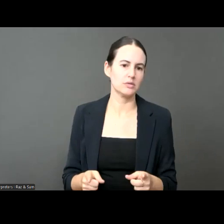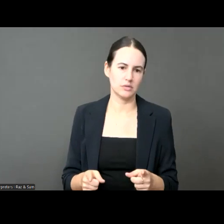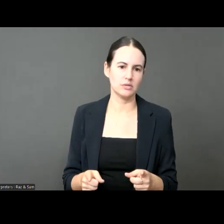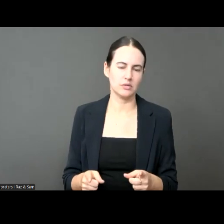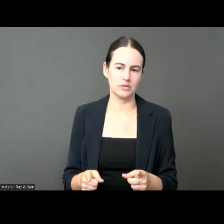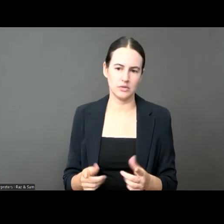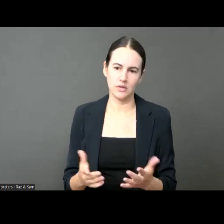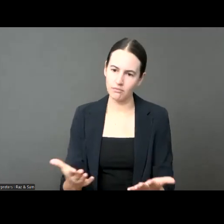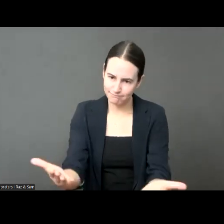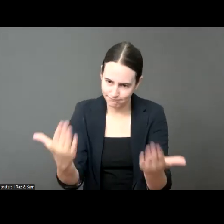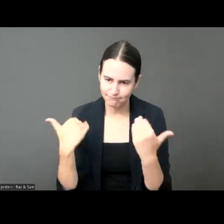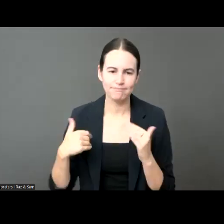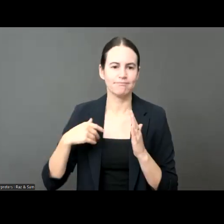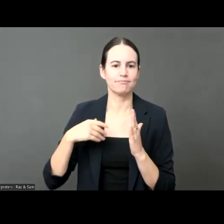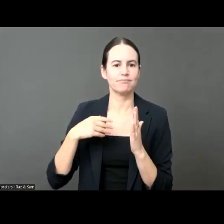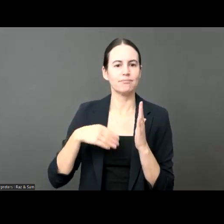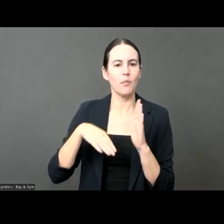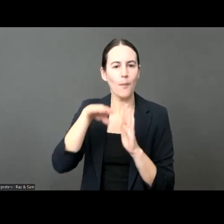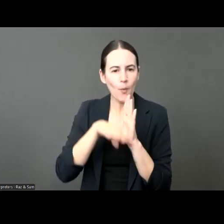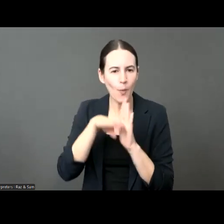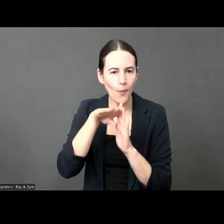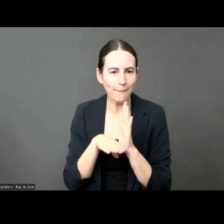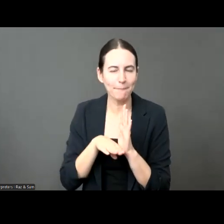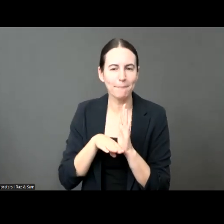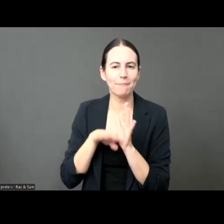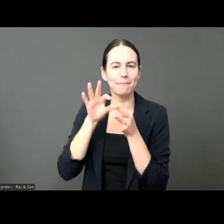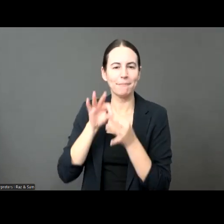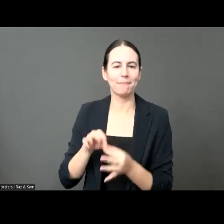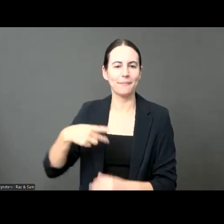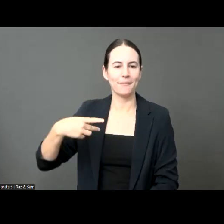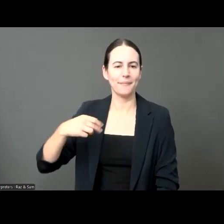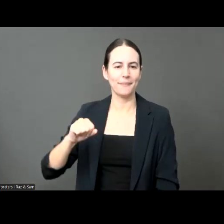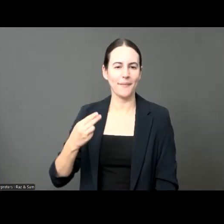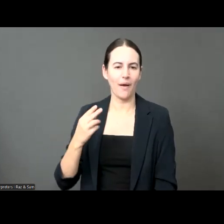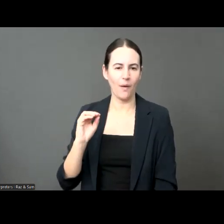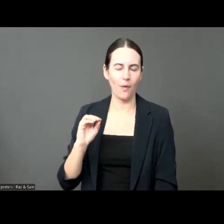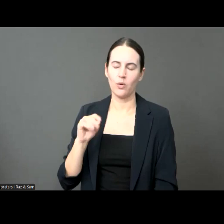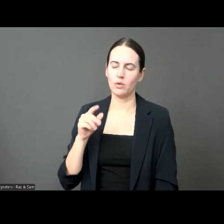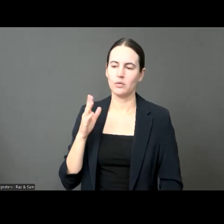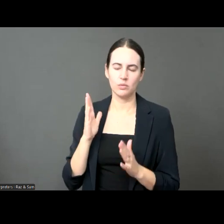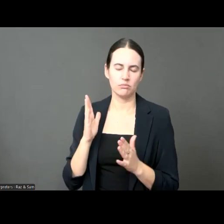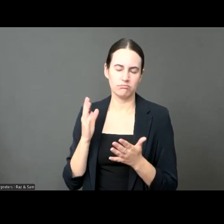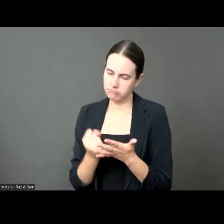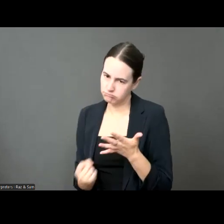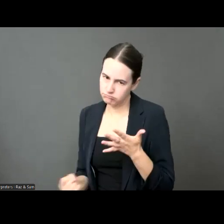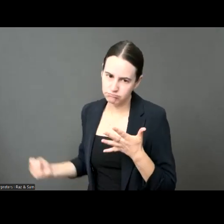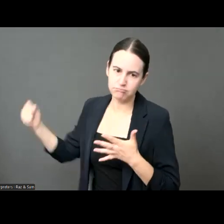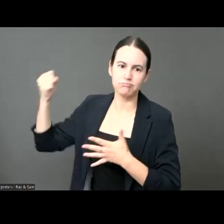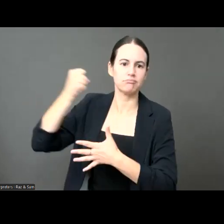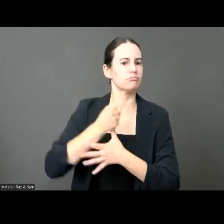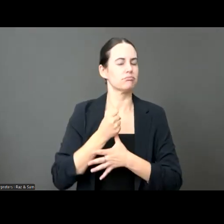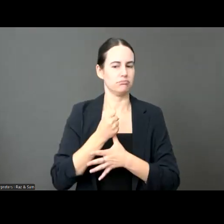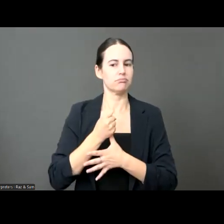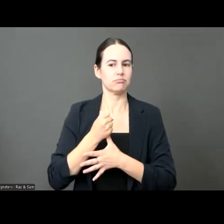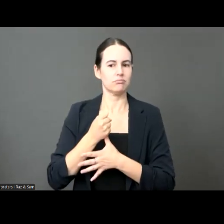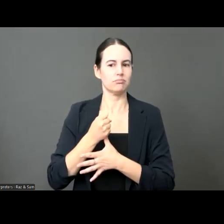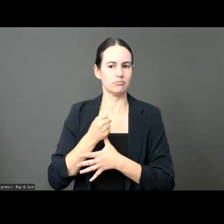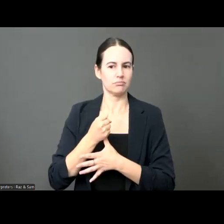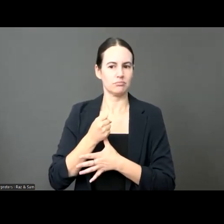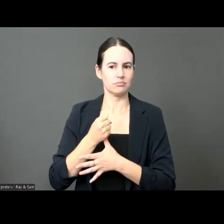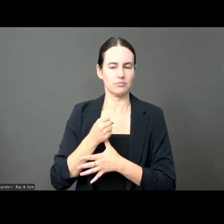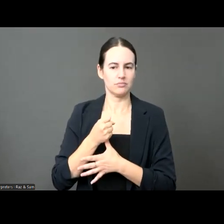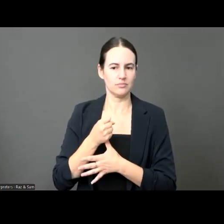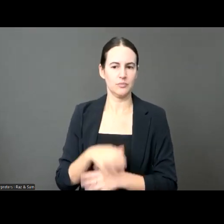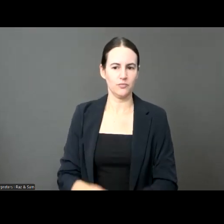seguir o impulso exercício pela OPS, integrando-os na agenda pública, que não